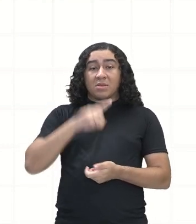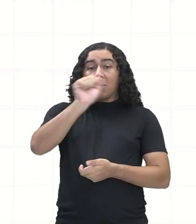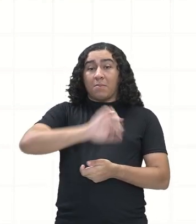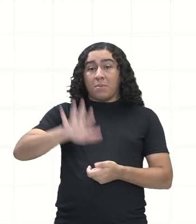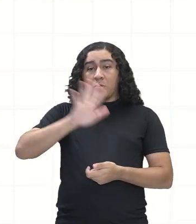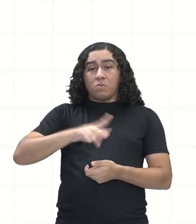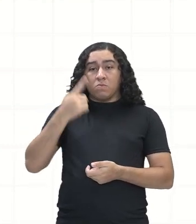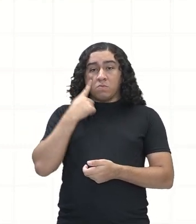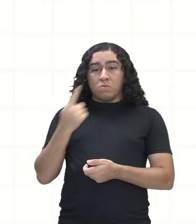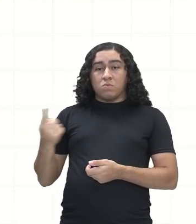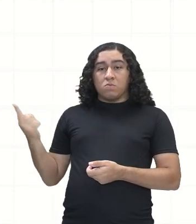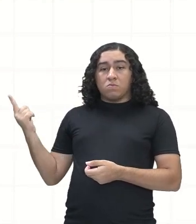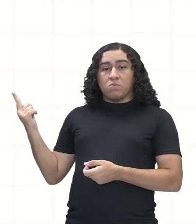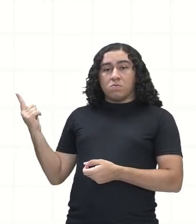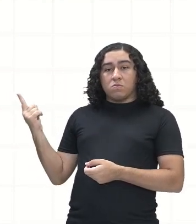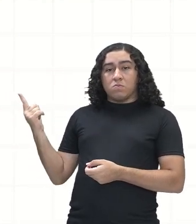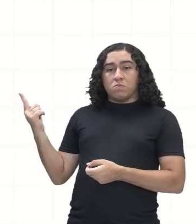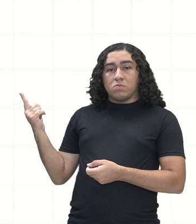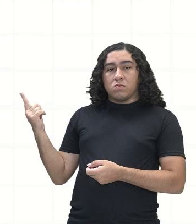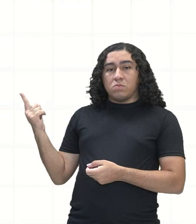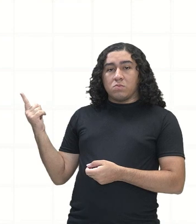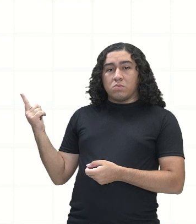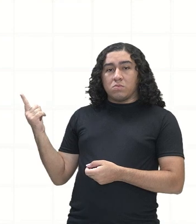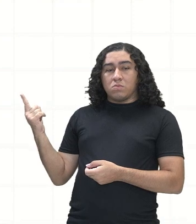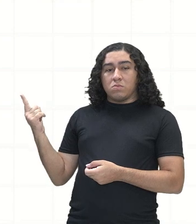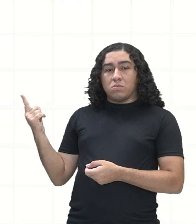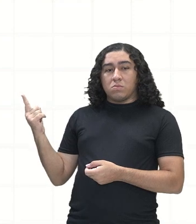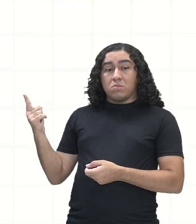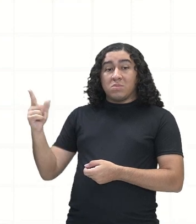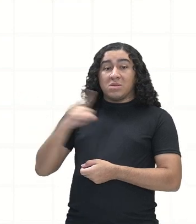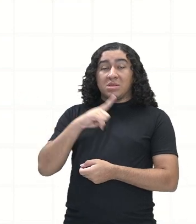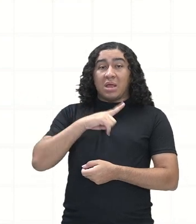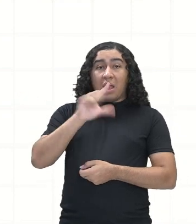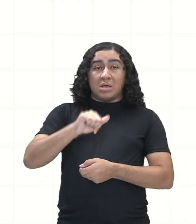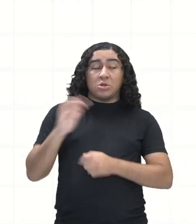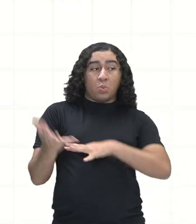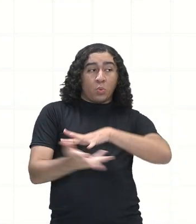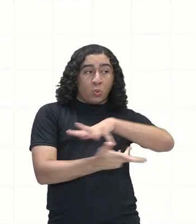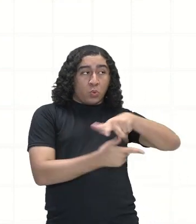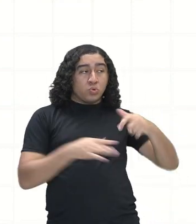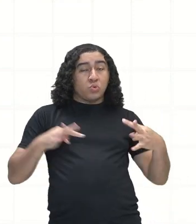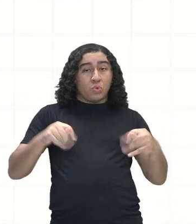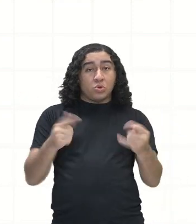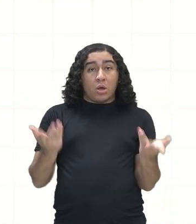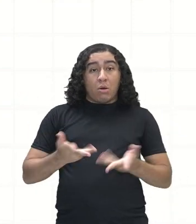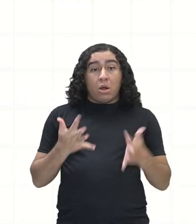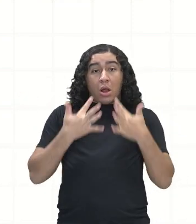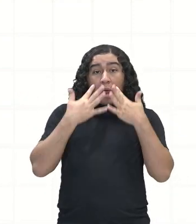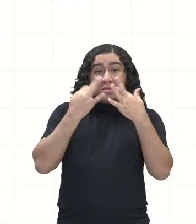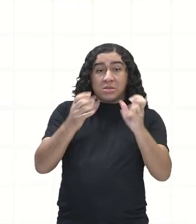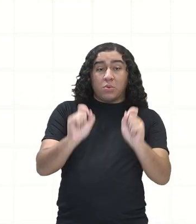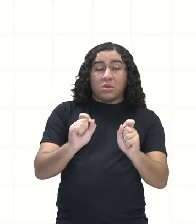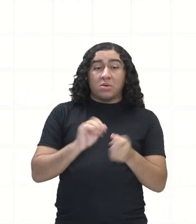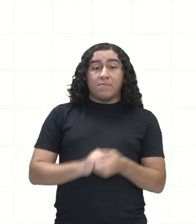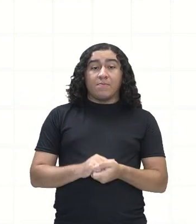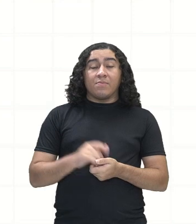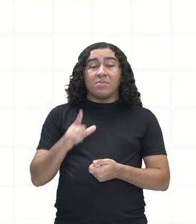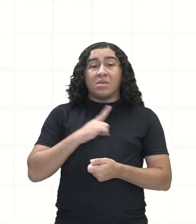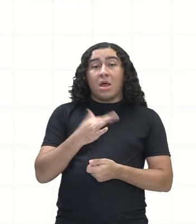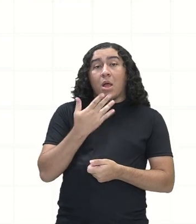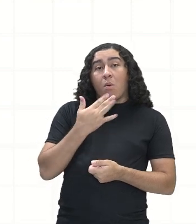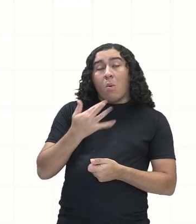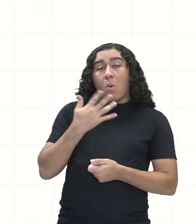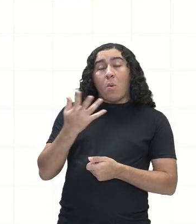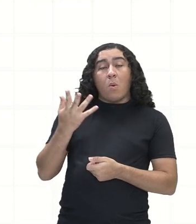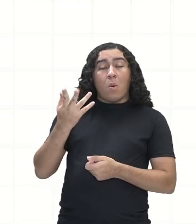próxima tela temos um mapa mundi que mostra aí esses refugiados ao longo do mundo. Vamos prestar atenção nas bolinhas roxas desse